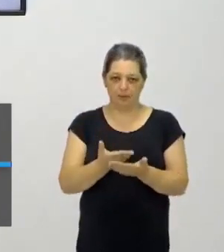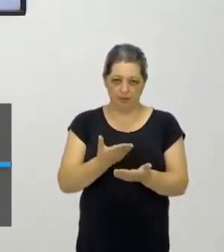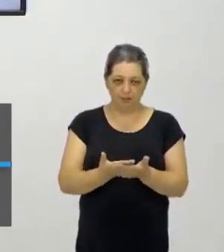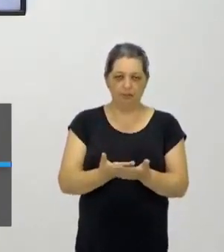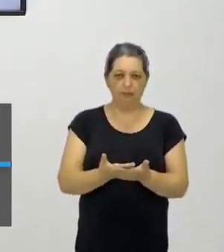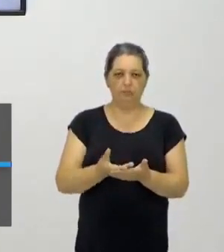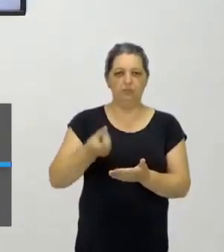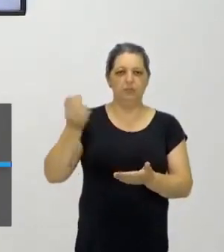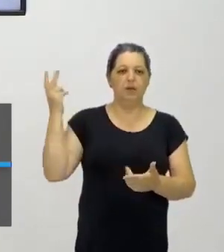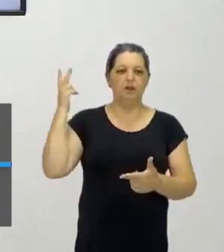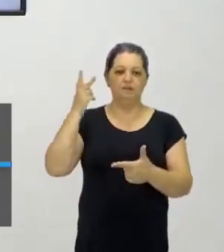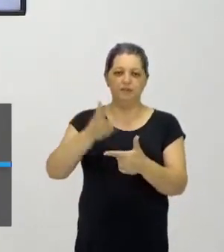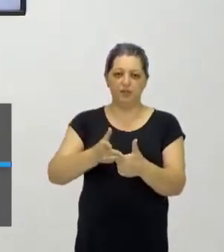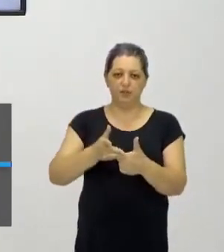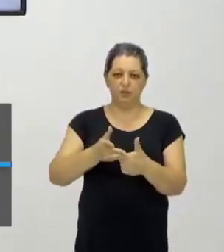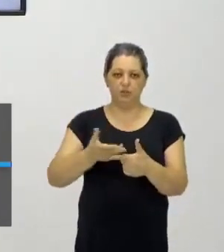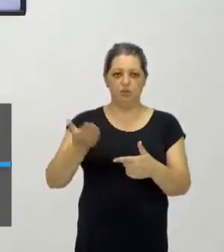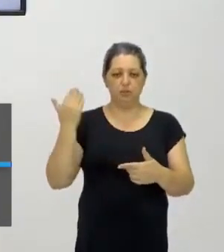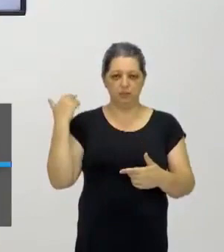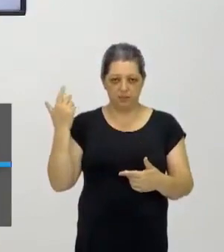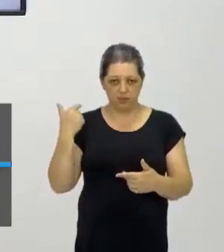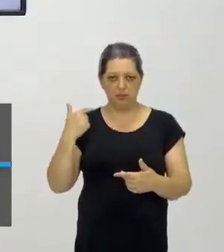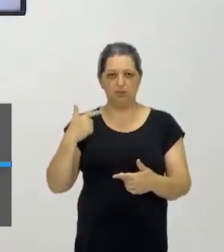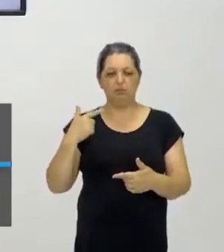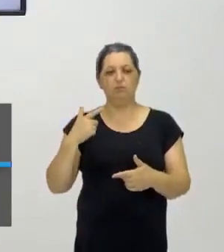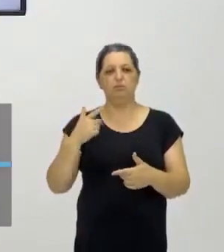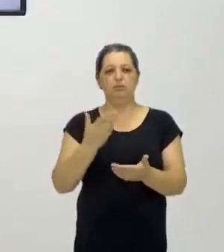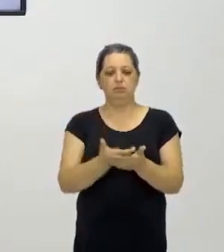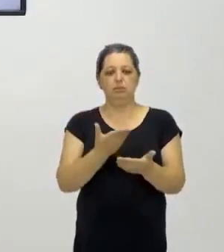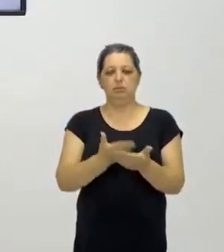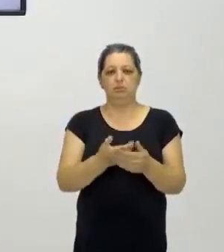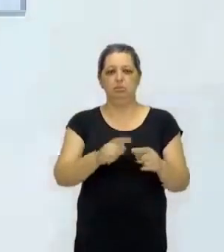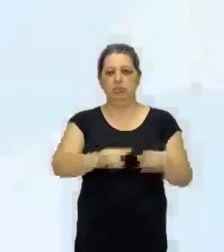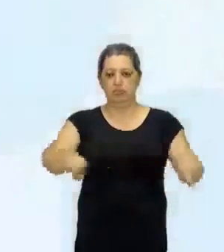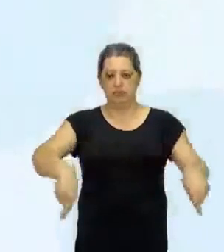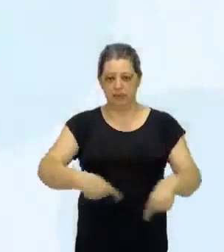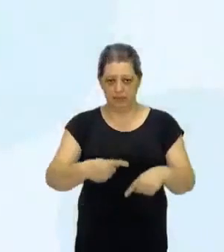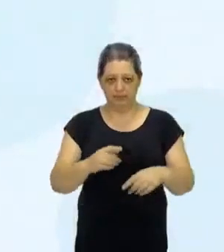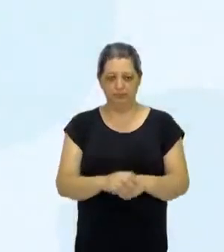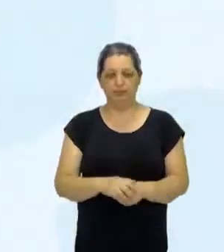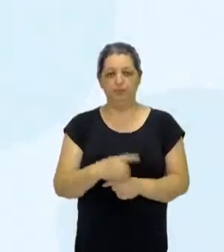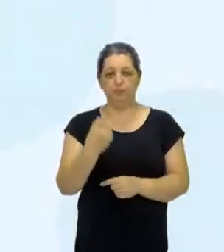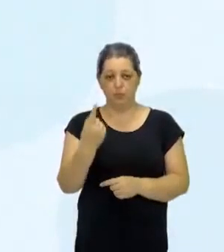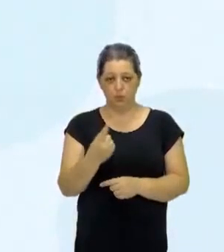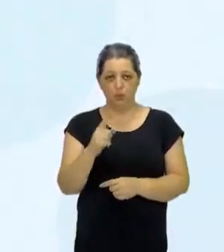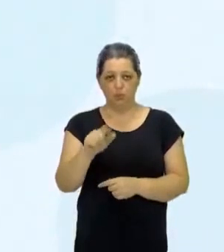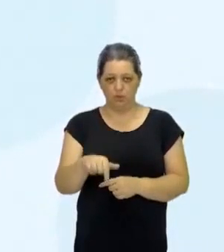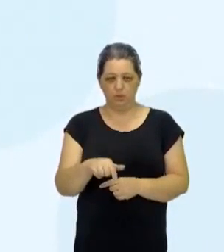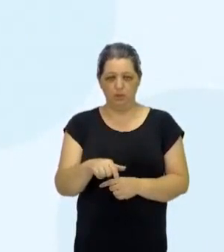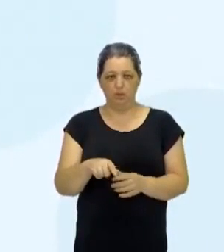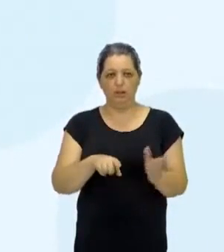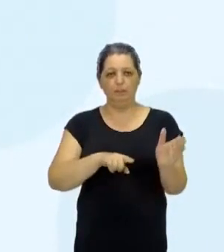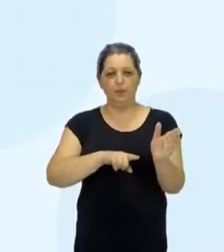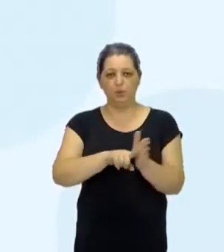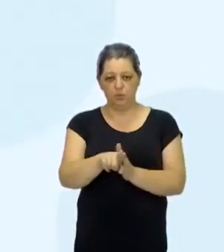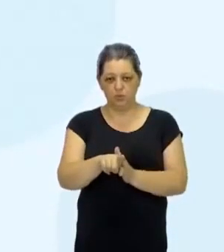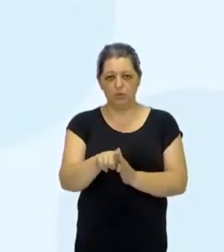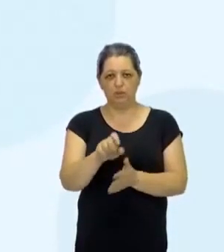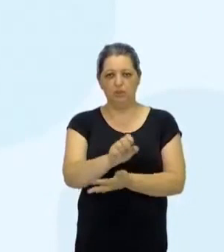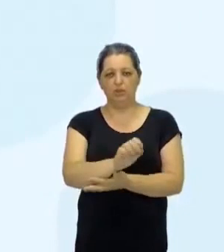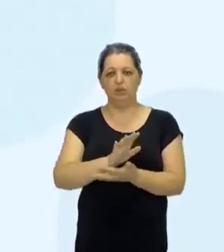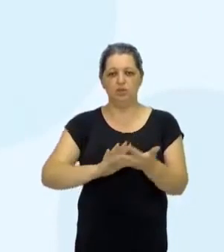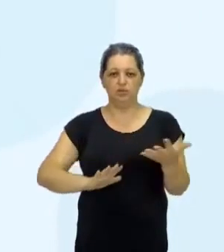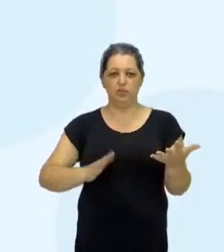né? Nos vídeos anteriores que nós trabalhamos em sala. And one of them was that, um deles, que foi a pergunta da tarefa da